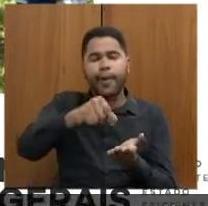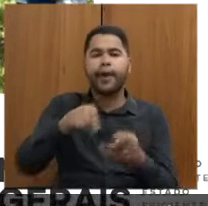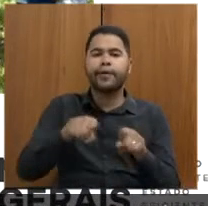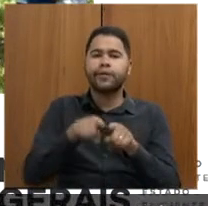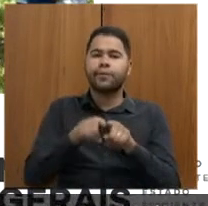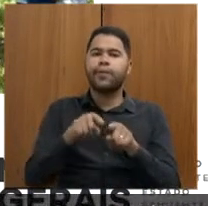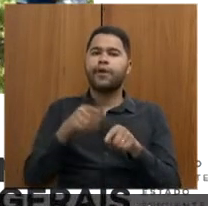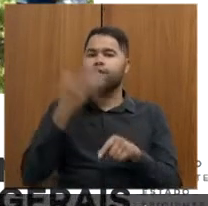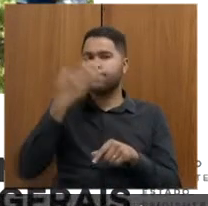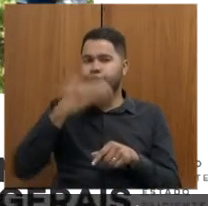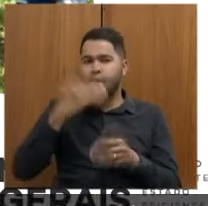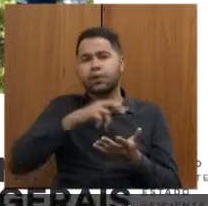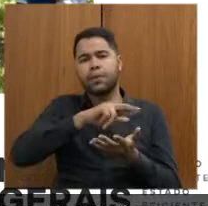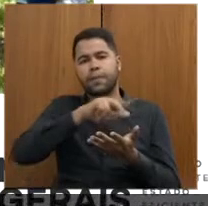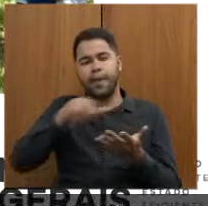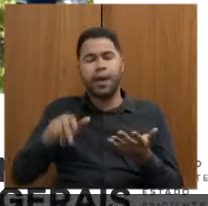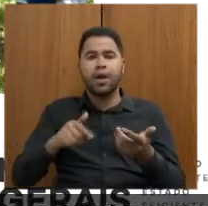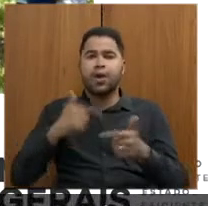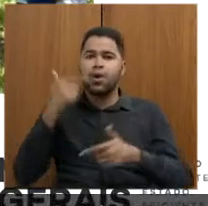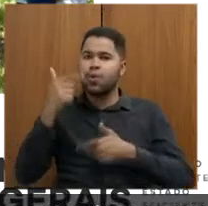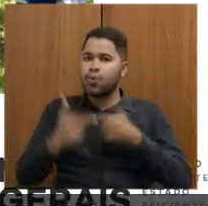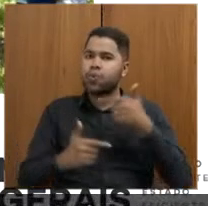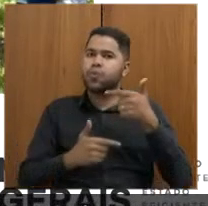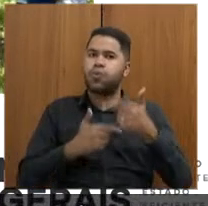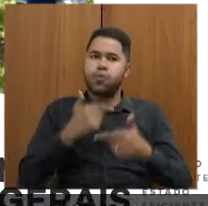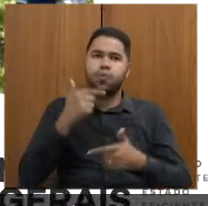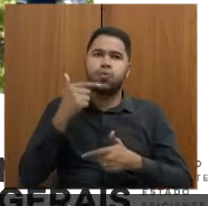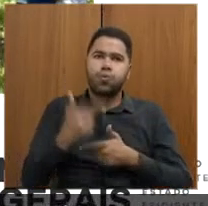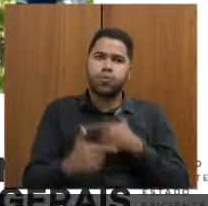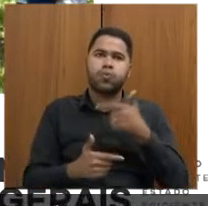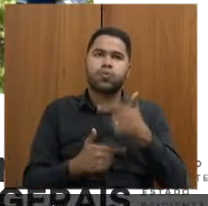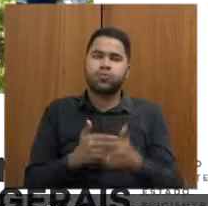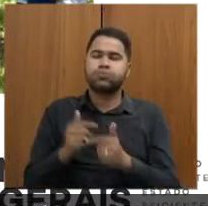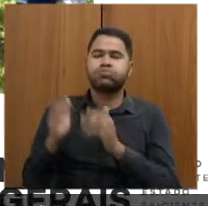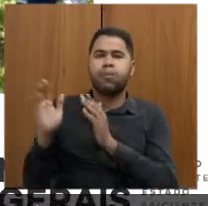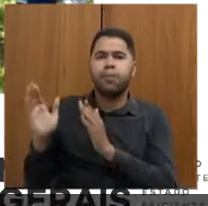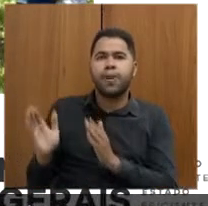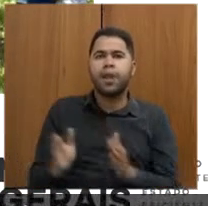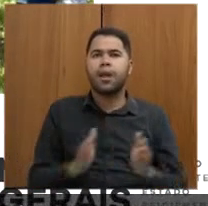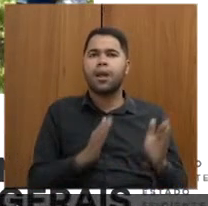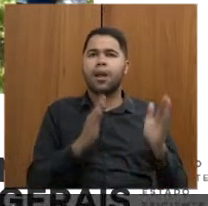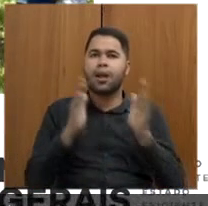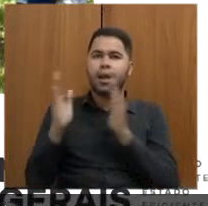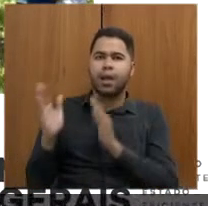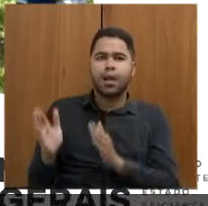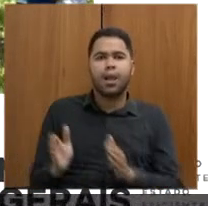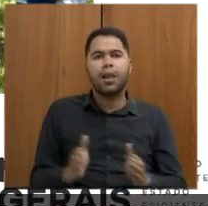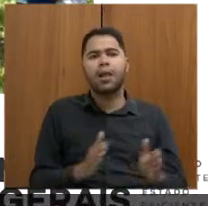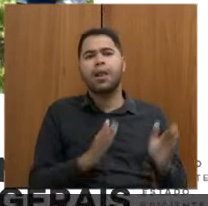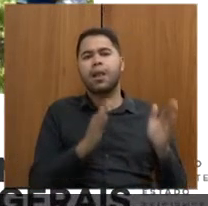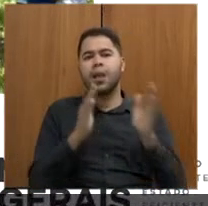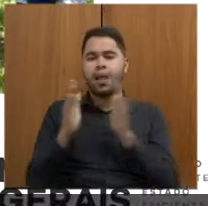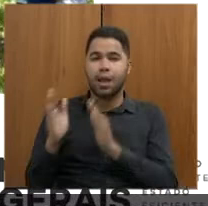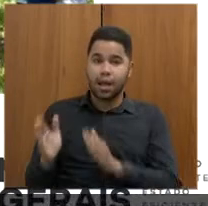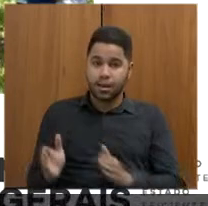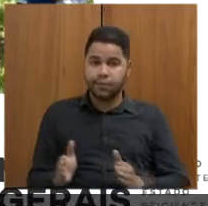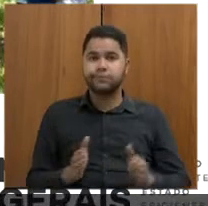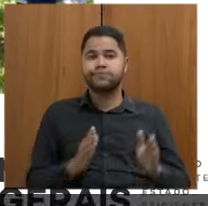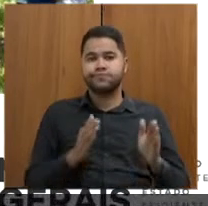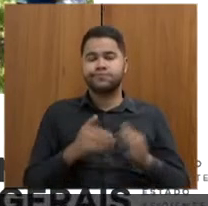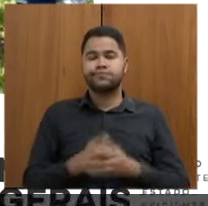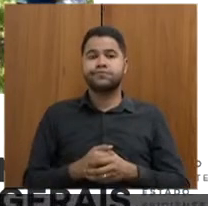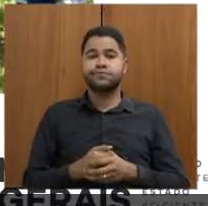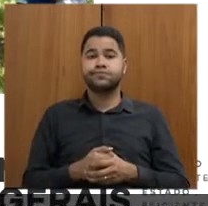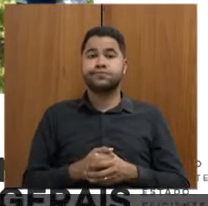e gestão então assim é um trabalho que é feito na rotina da Emater pelo extensionista lá na ponta